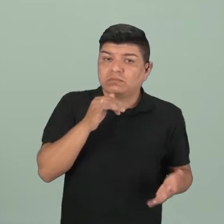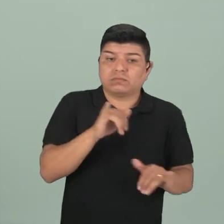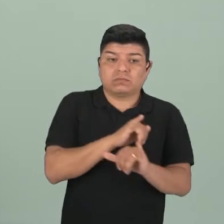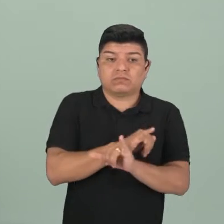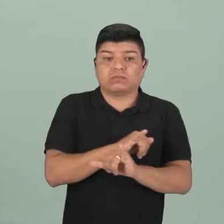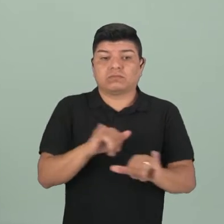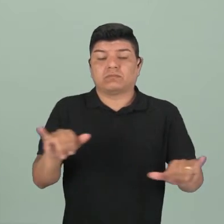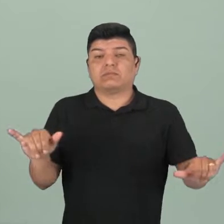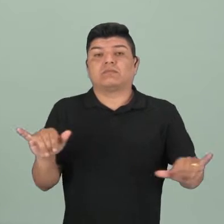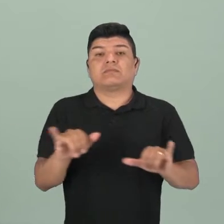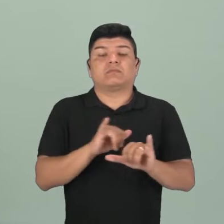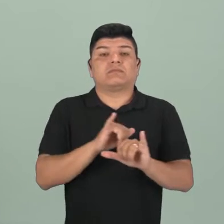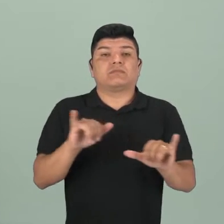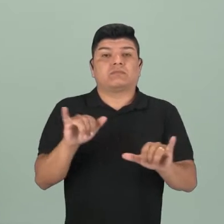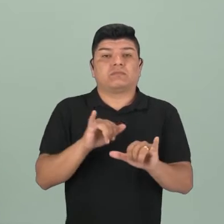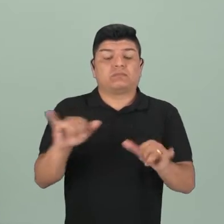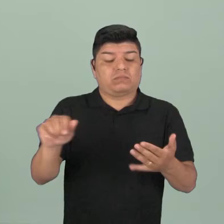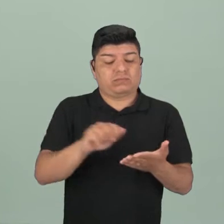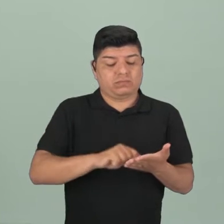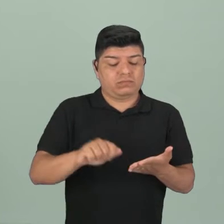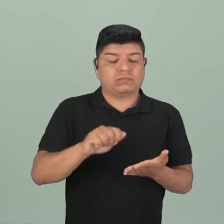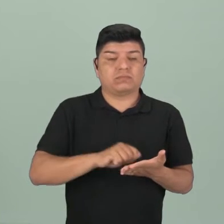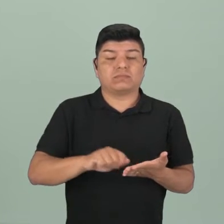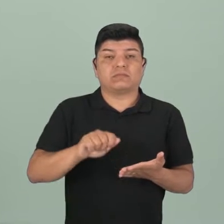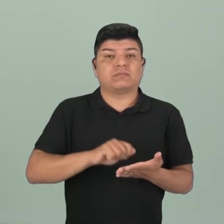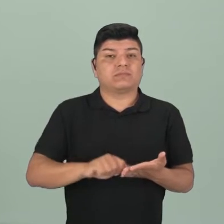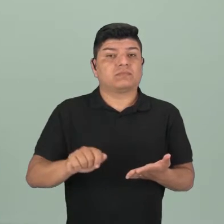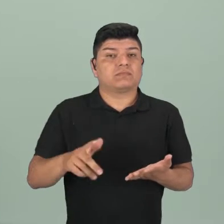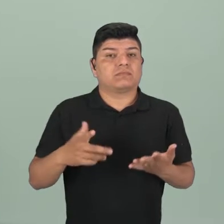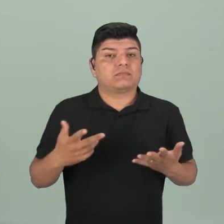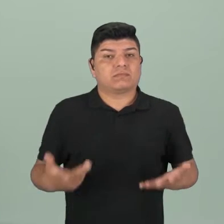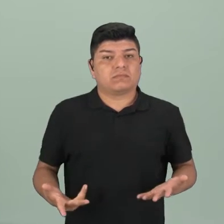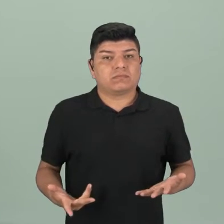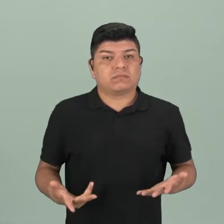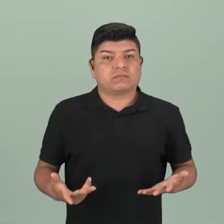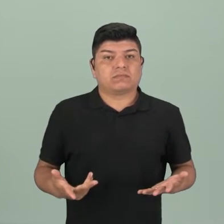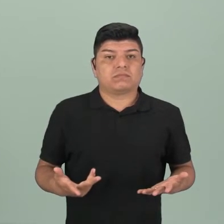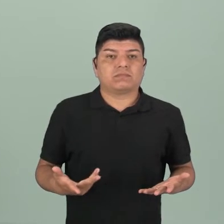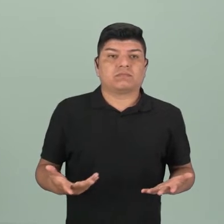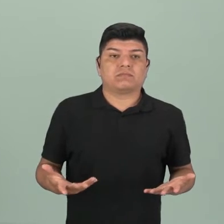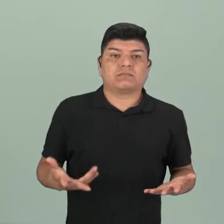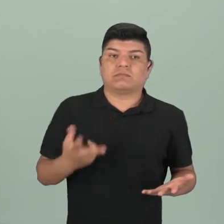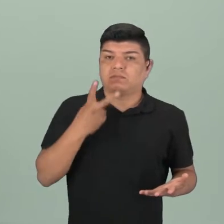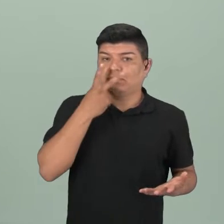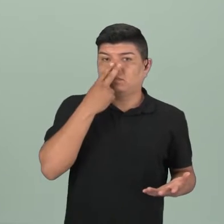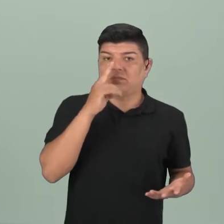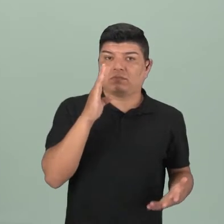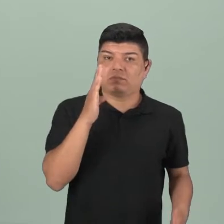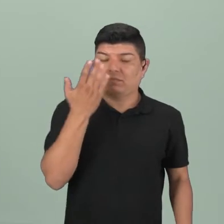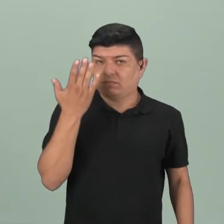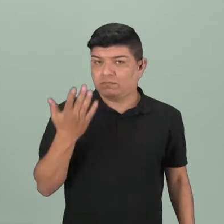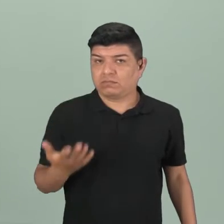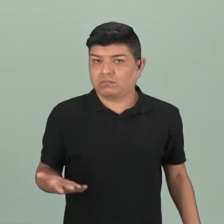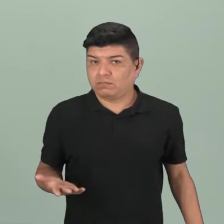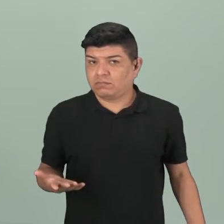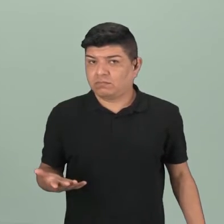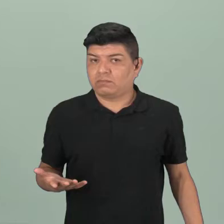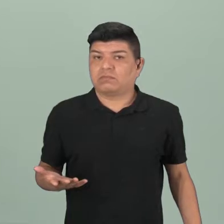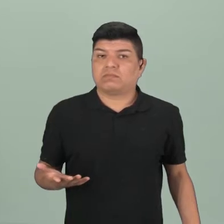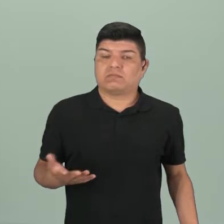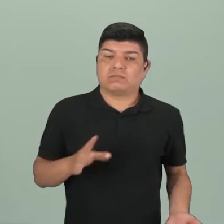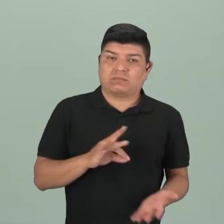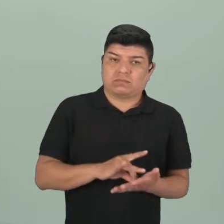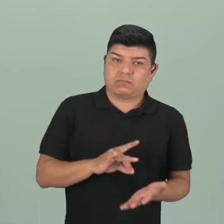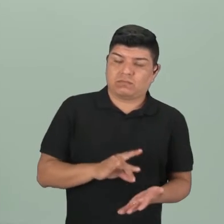notícia, uma informação, né, que ela digamos assim, foge do